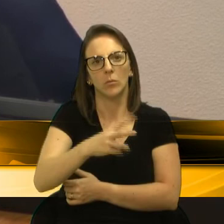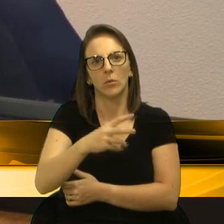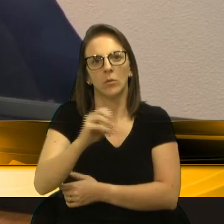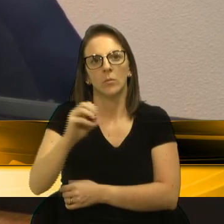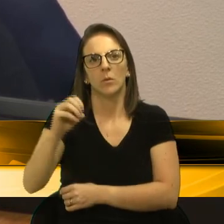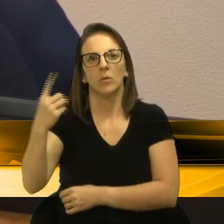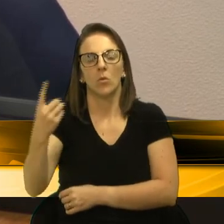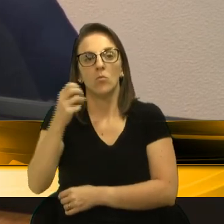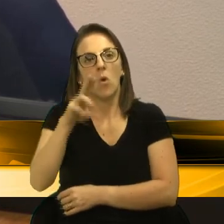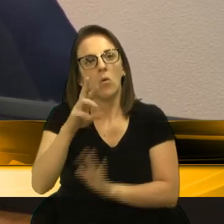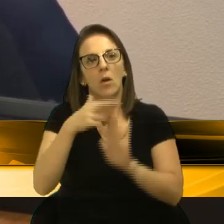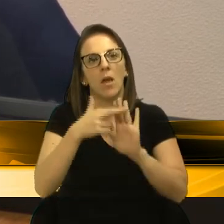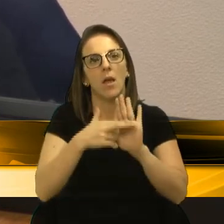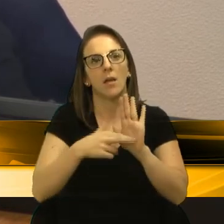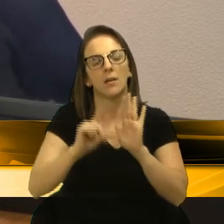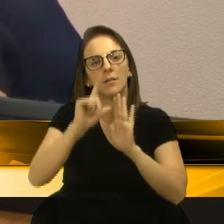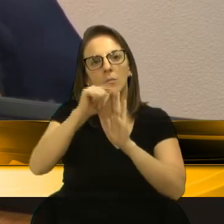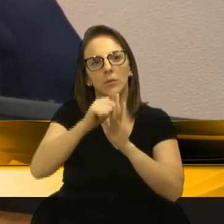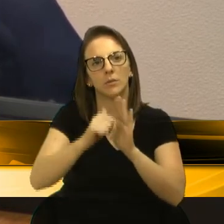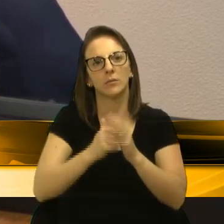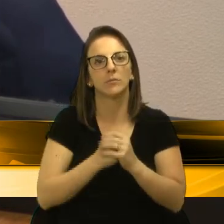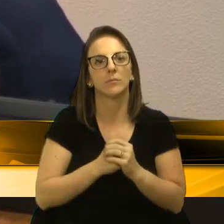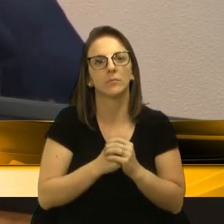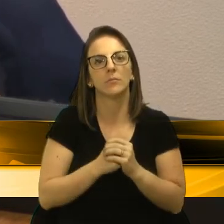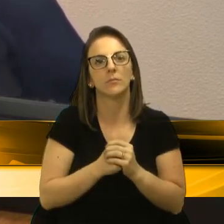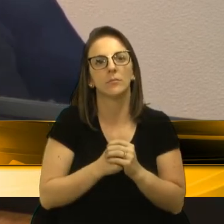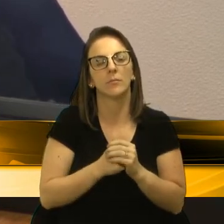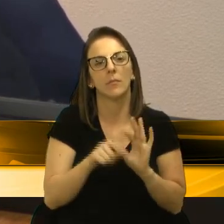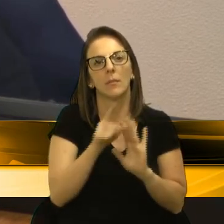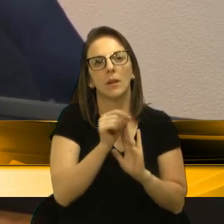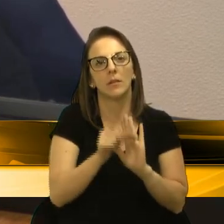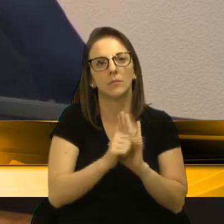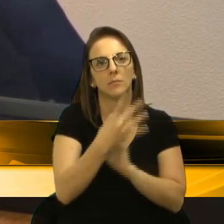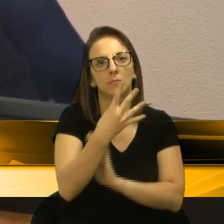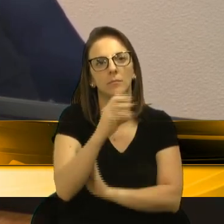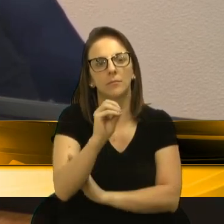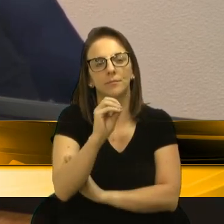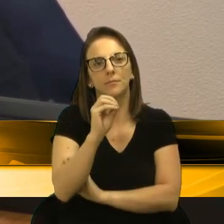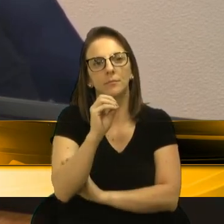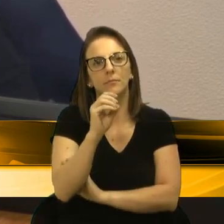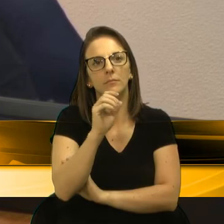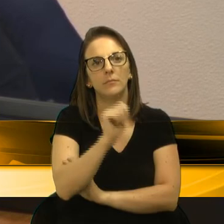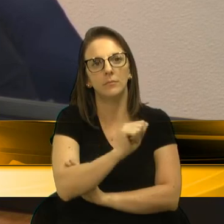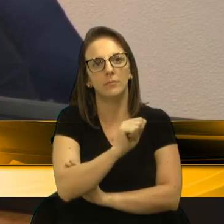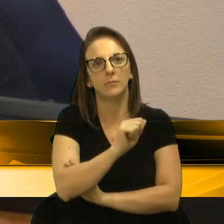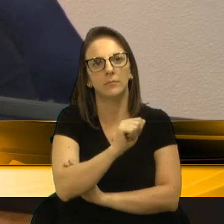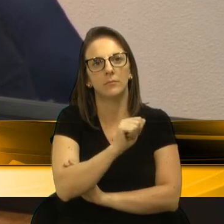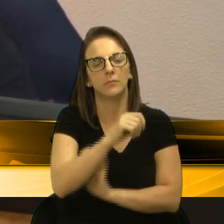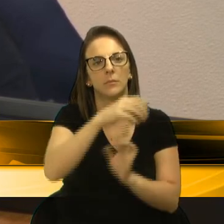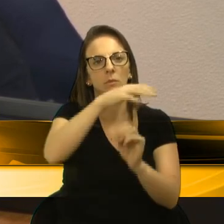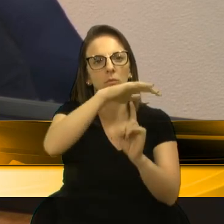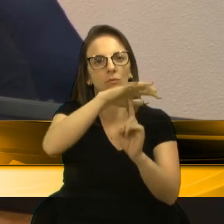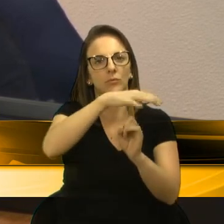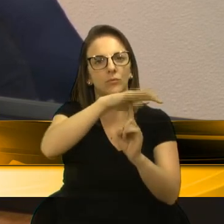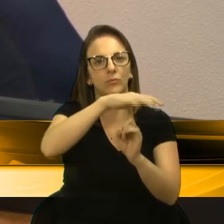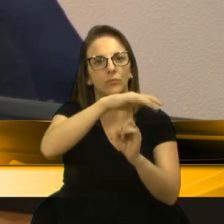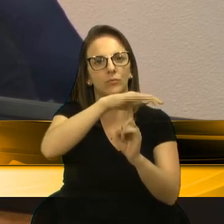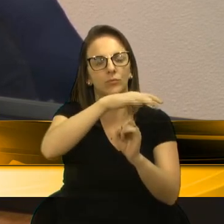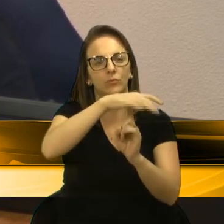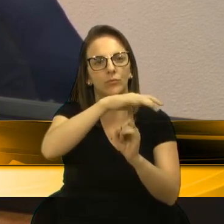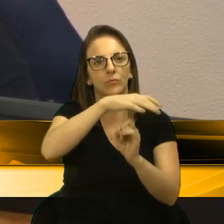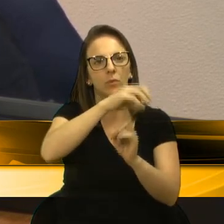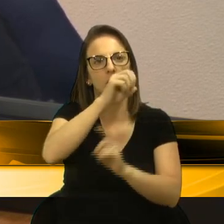sucedê-las. Artigo 40-A. O licenciamento de heliportos e helipontos dependerá de atendimento das seguintes